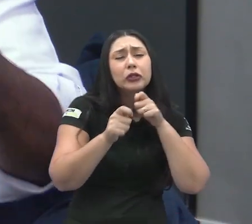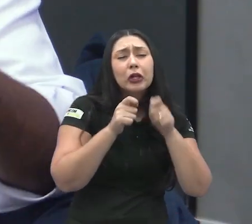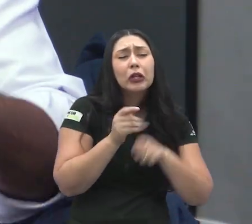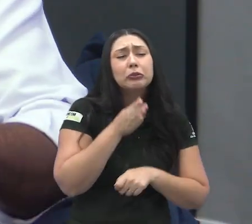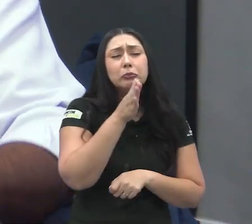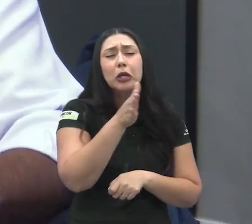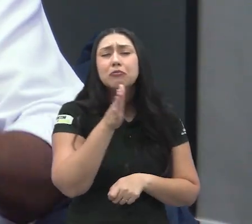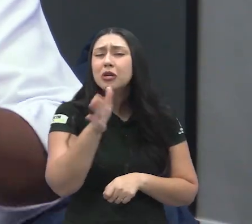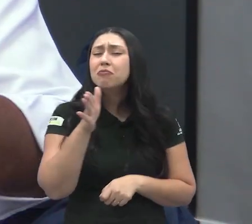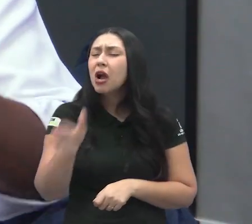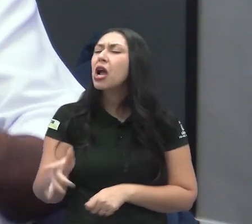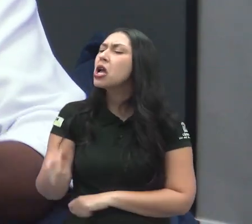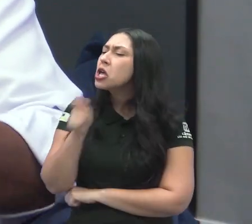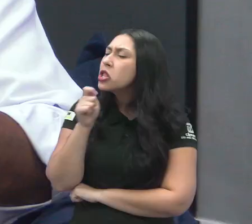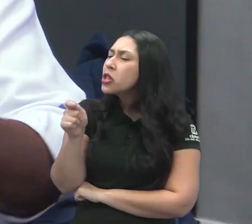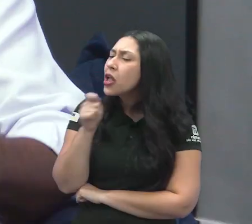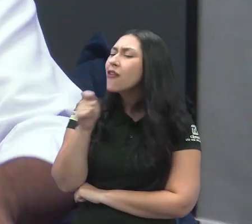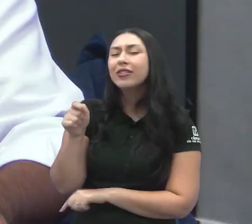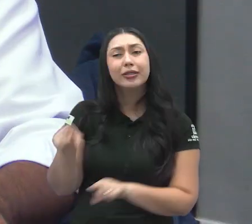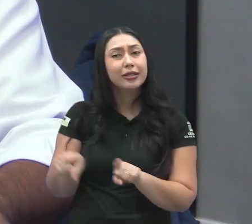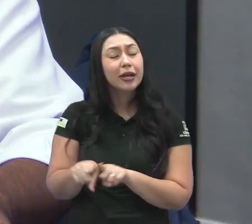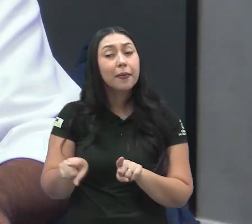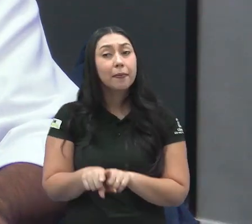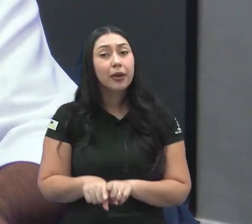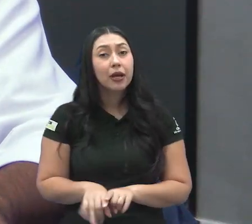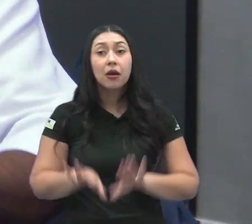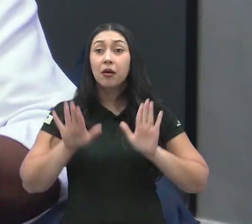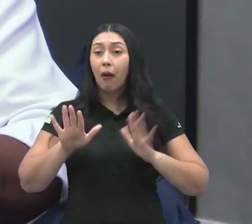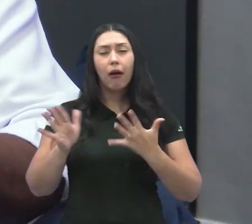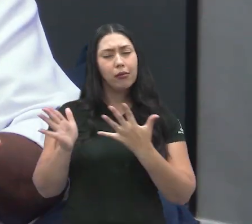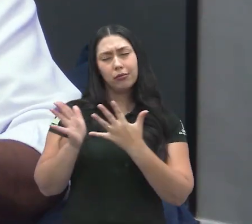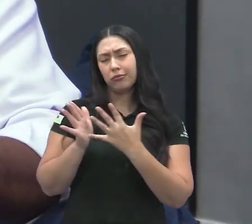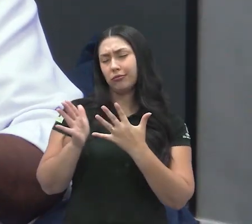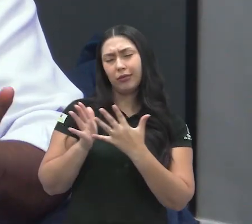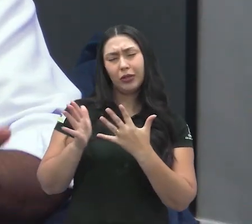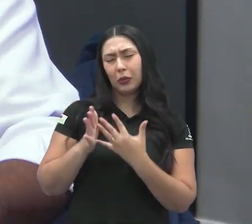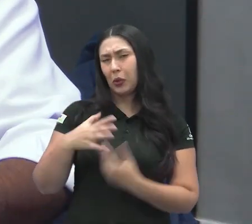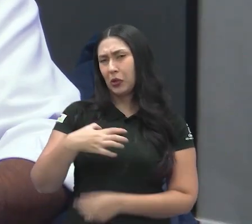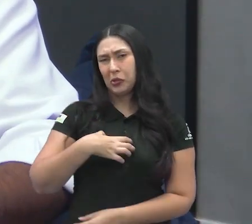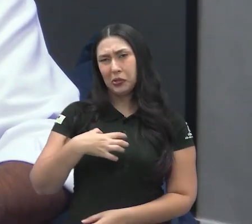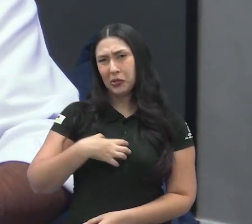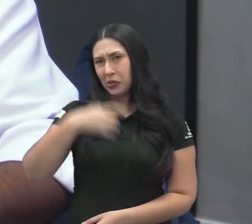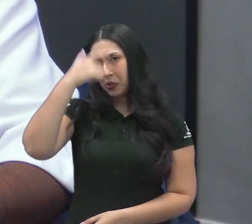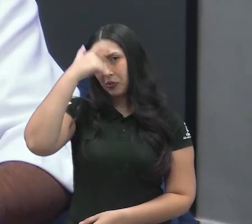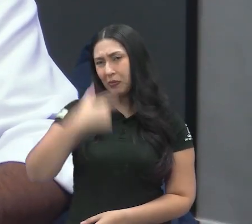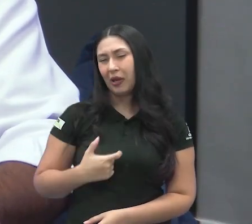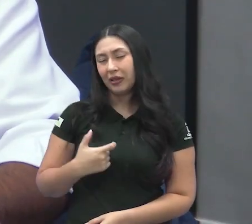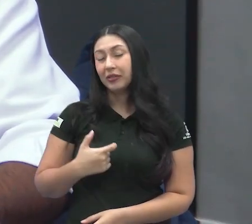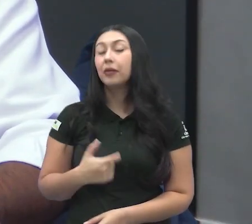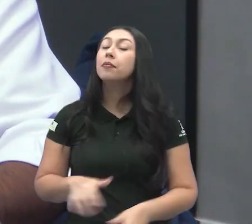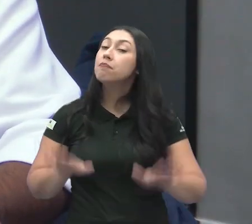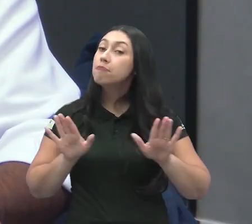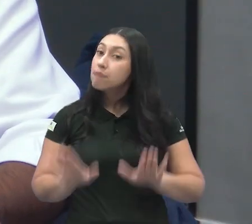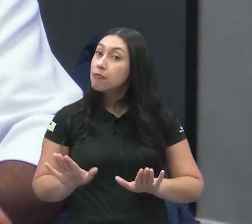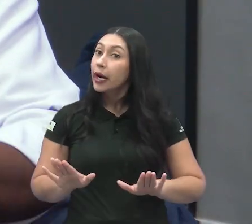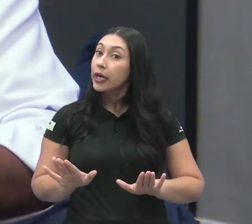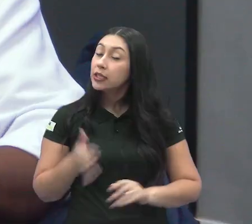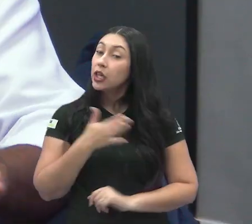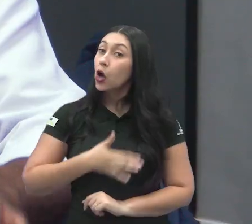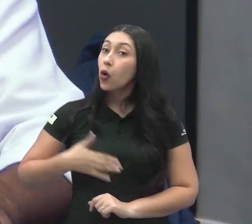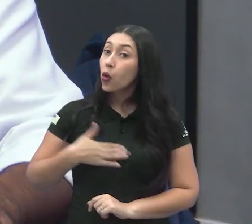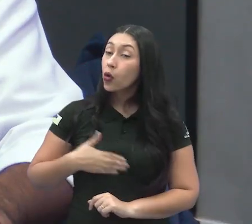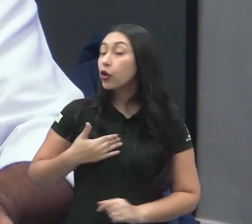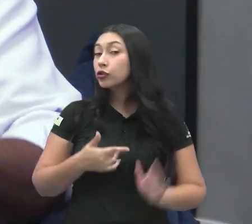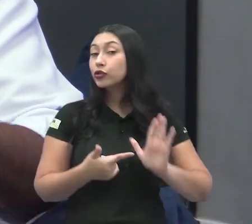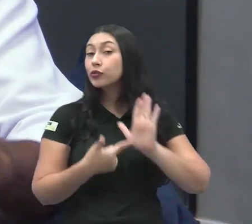e tal, eu faço entrevista também e tal, né, do meu jeitão, né, assim meio na raça, mas eu gosto